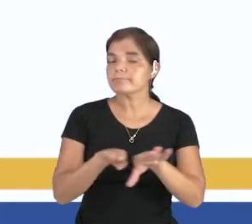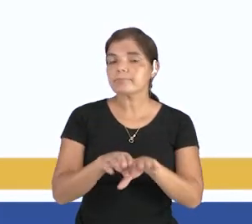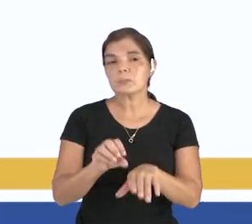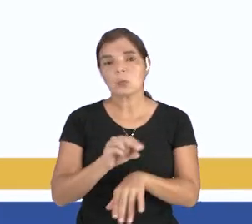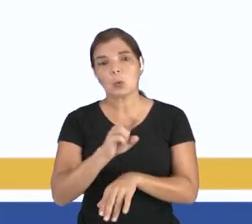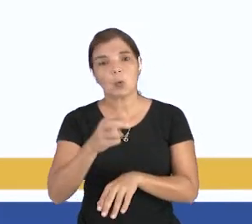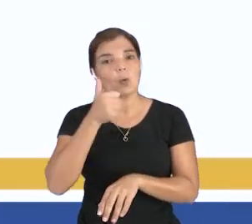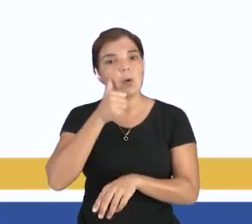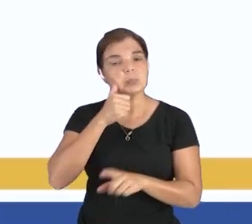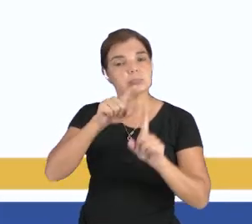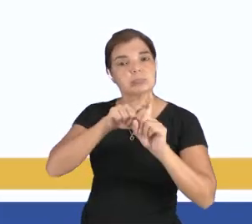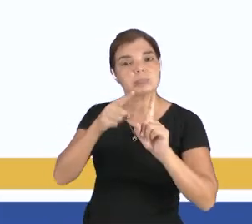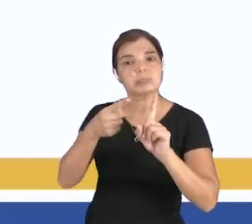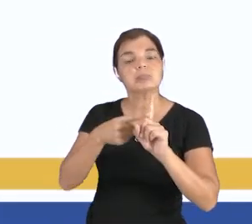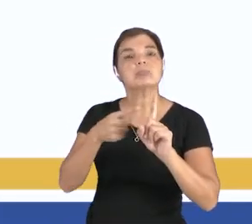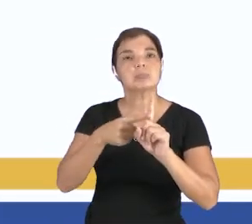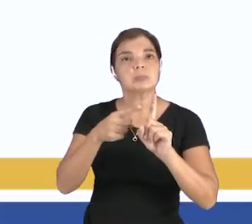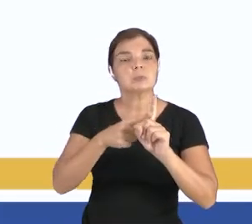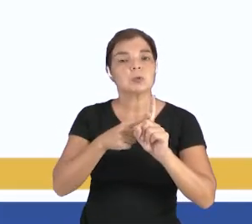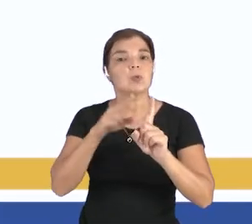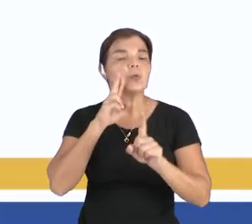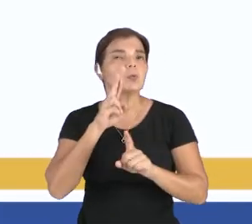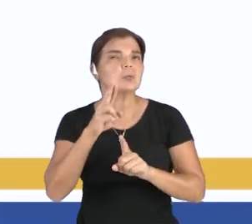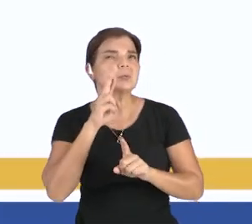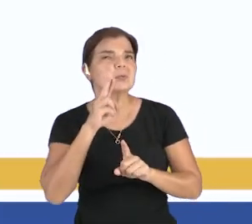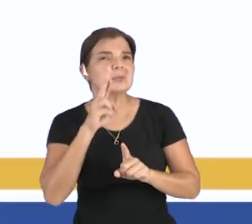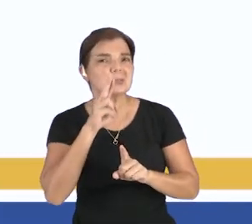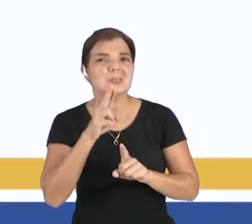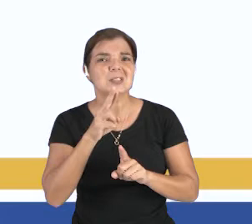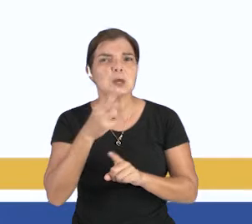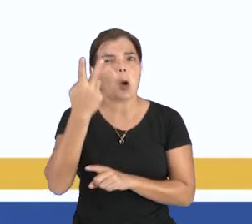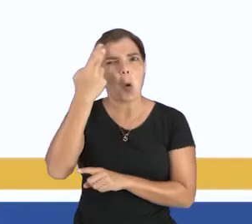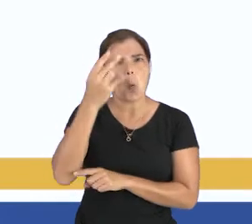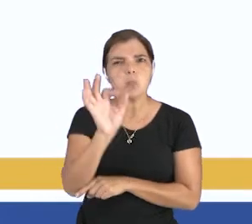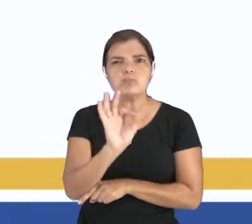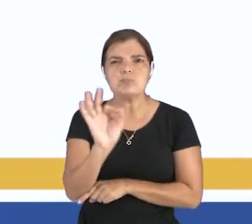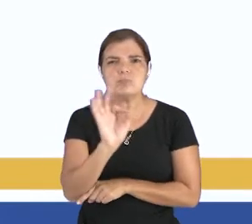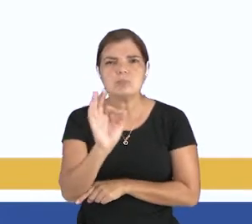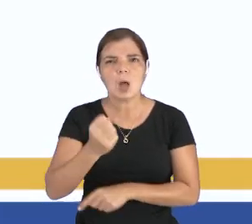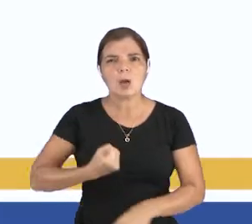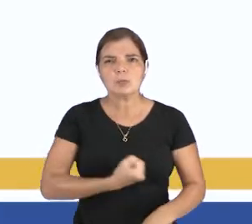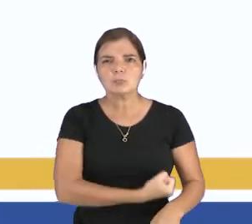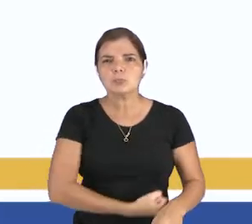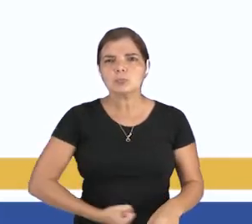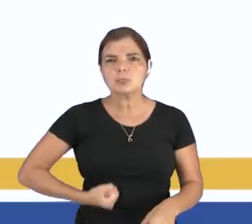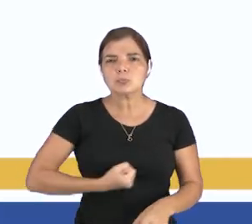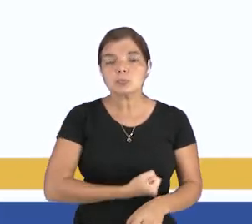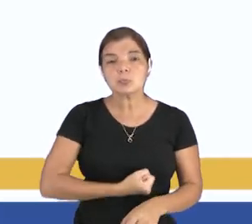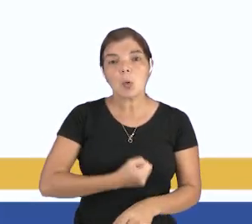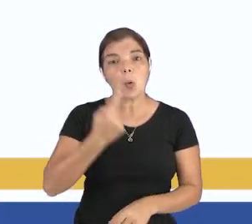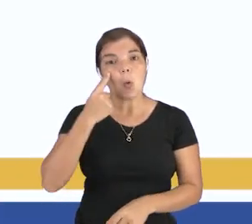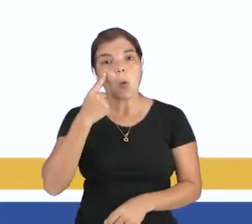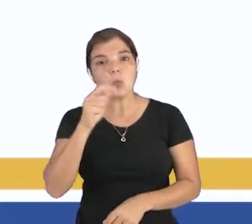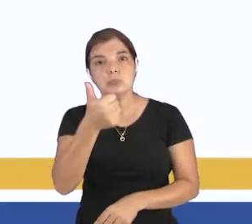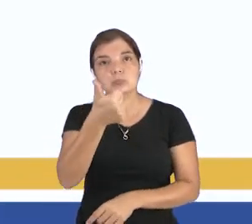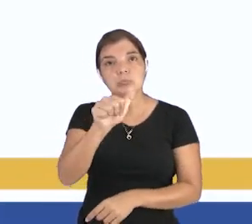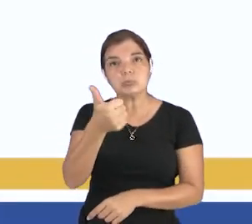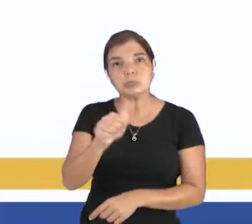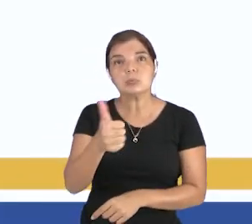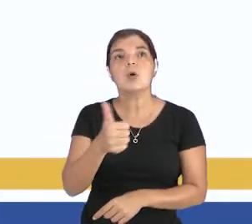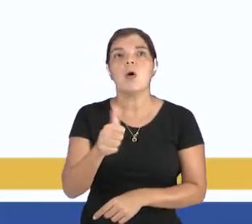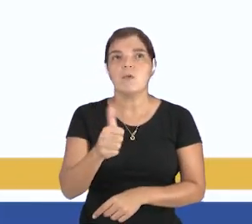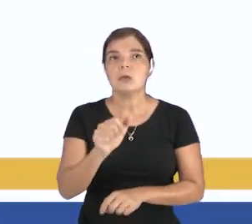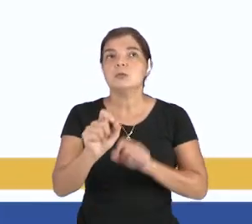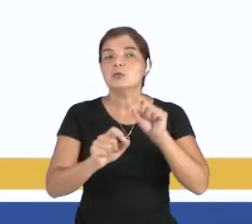ou a gestante, né, encontra nos resultados anormais na ultrassom, né, ou avaliação bioquímica de risco